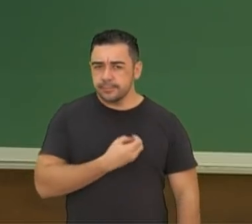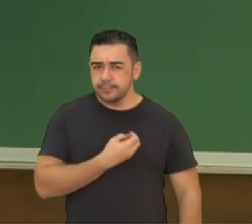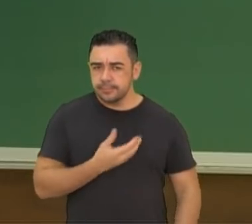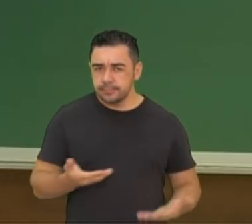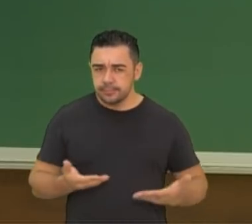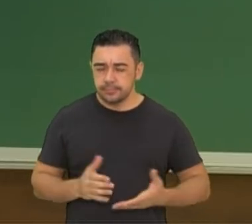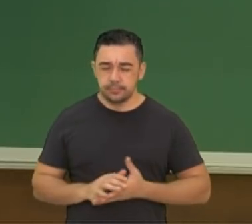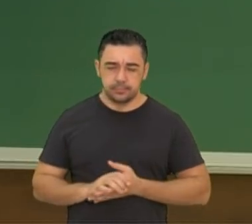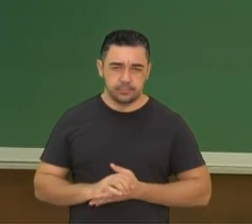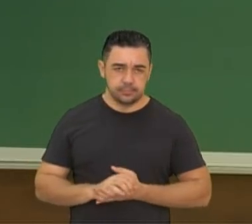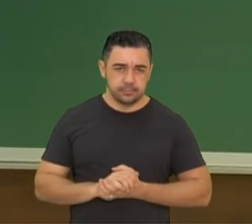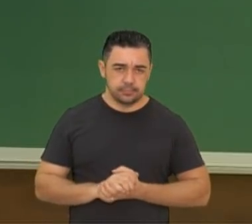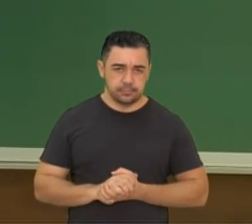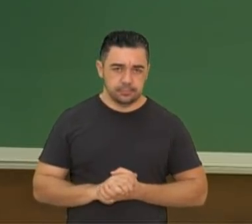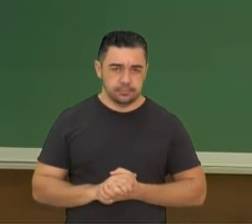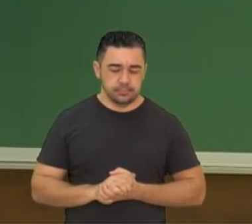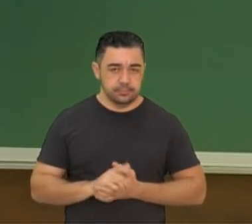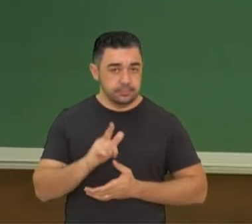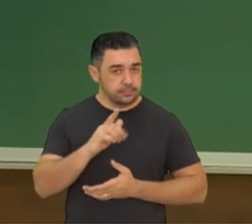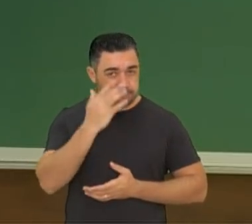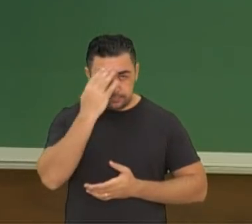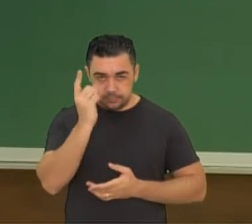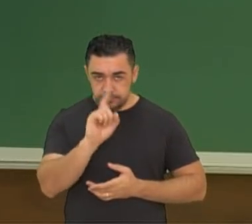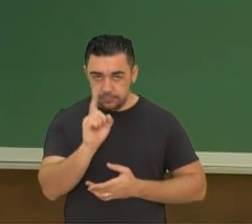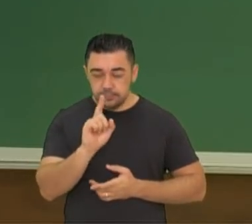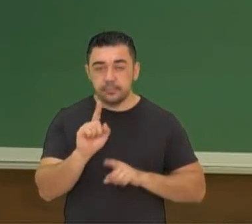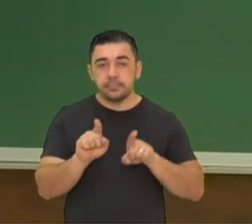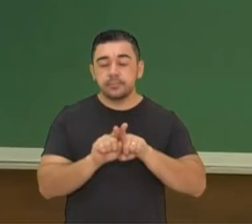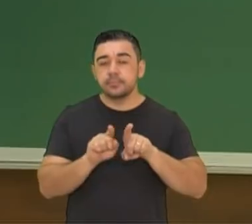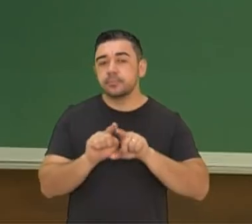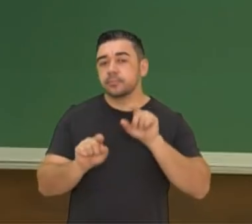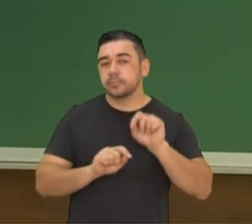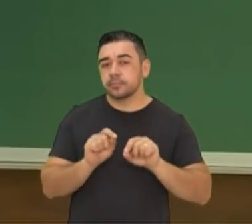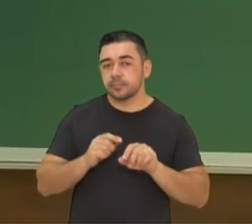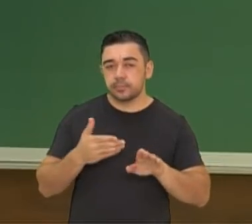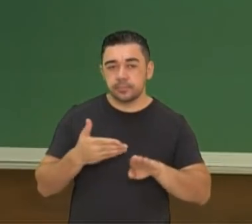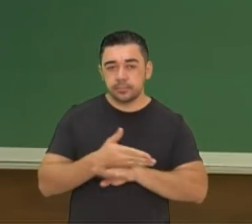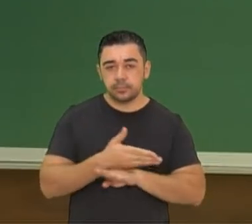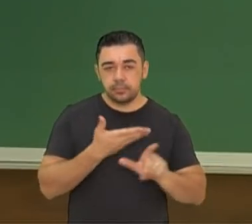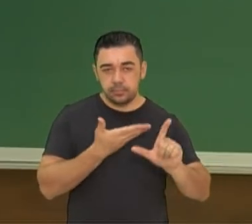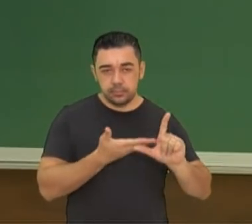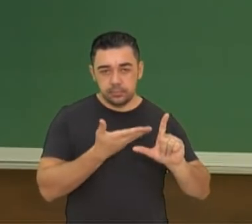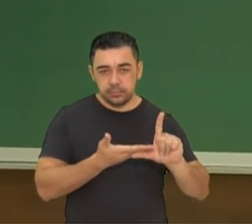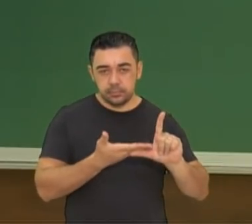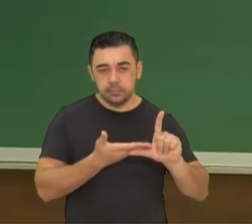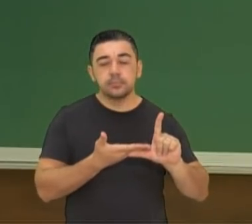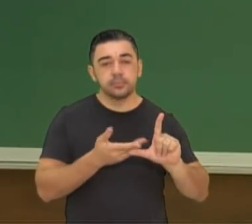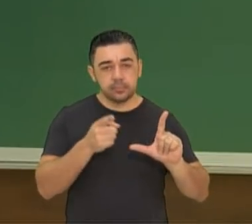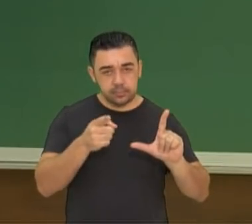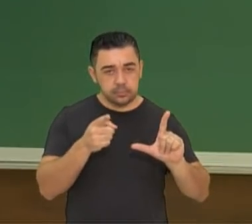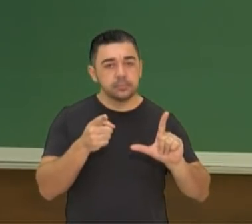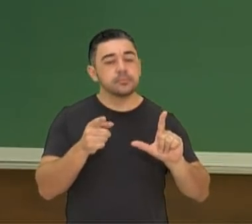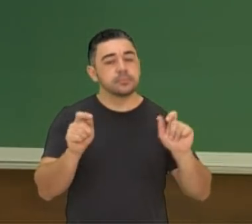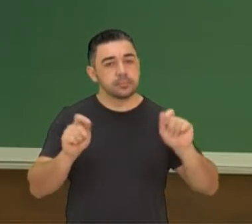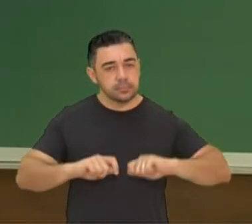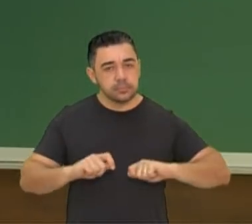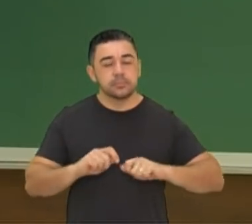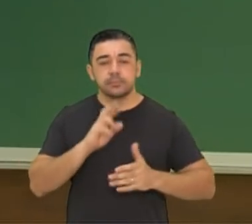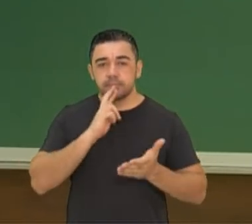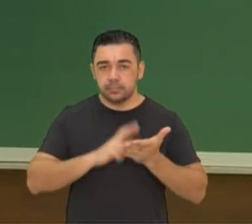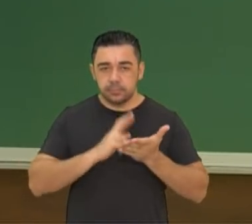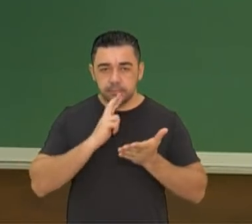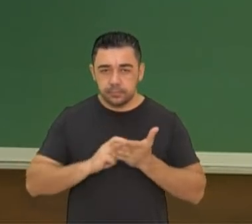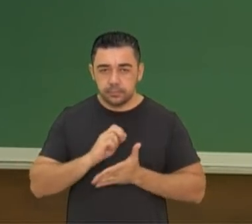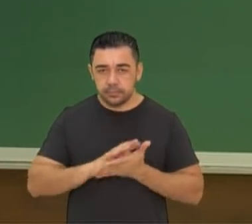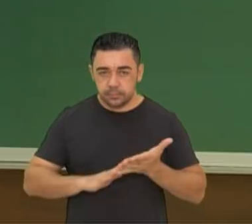hoje, tá? Não se esqueça também do seguinte: se você não tem acesso à plataforma do Google Classroom, você faz essas atividades bem direitinho